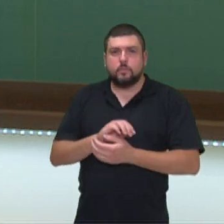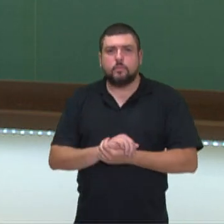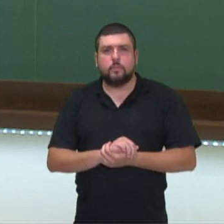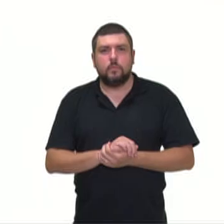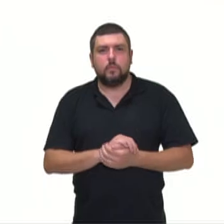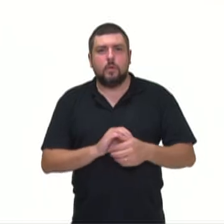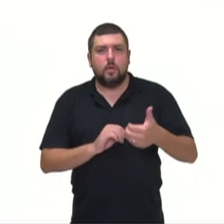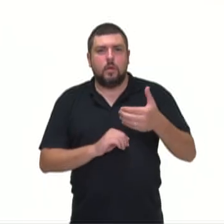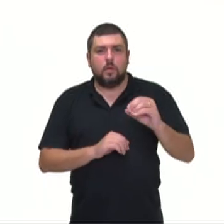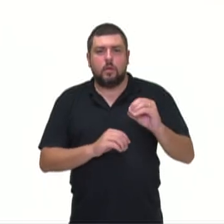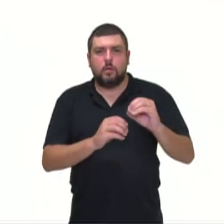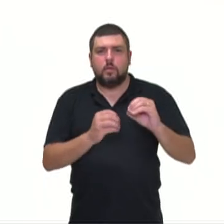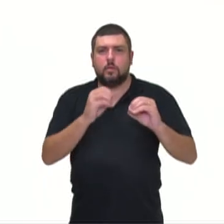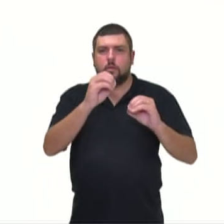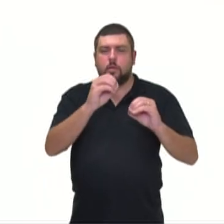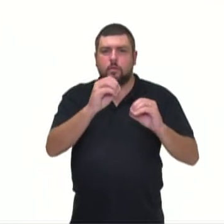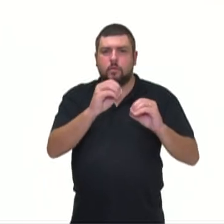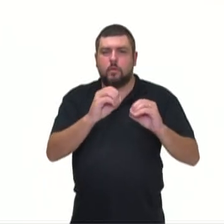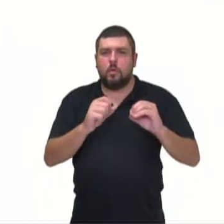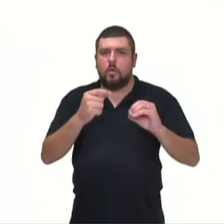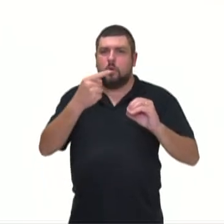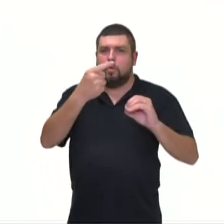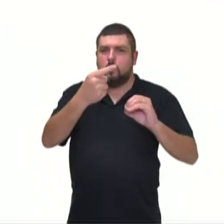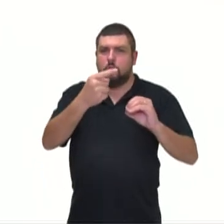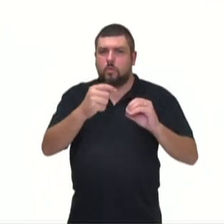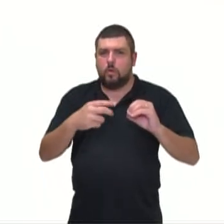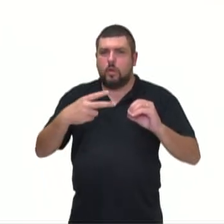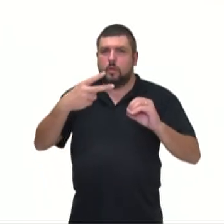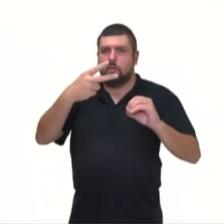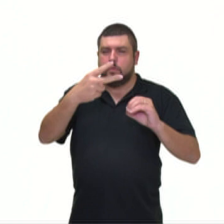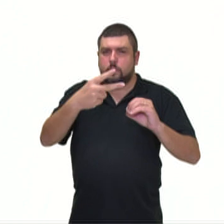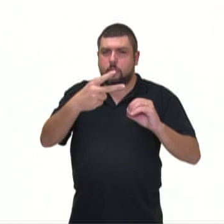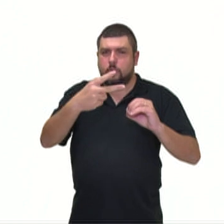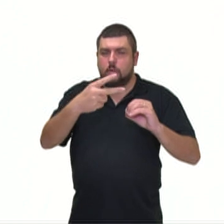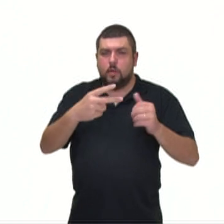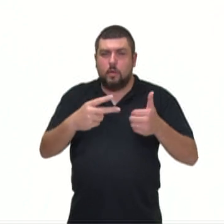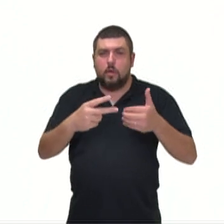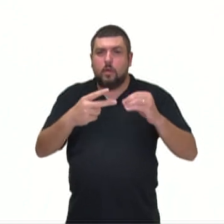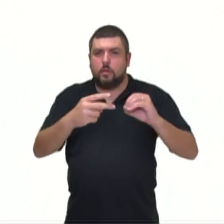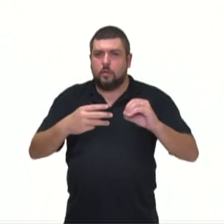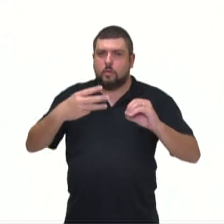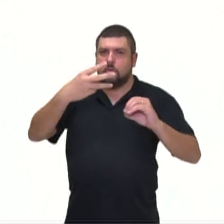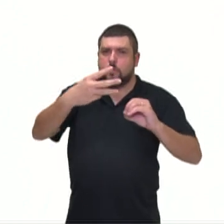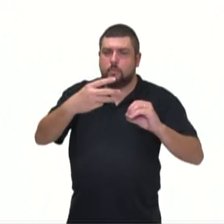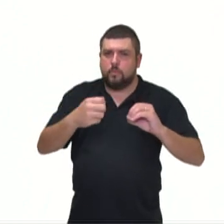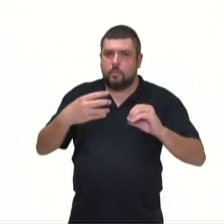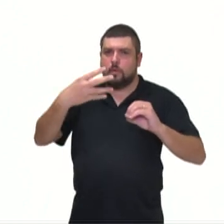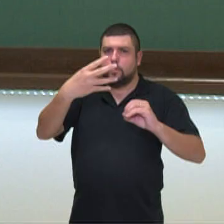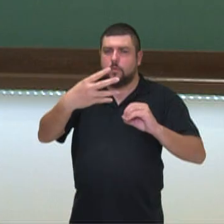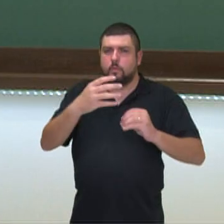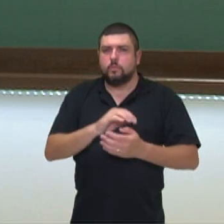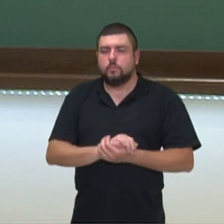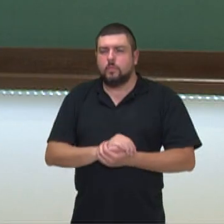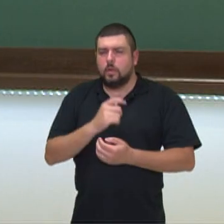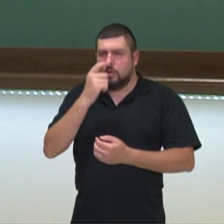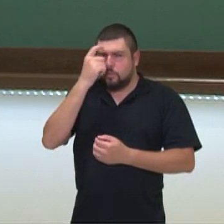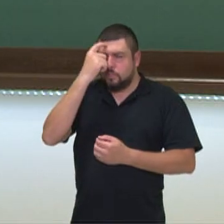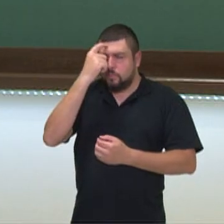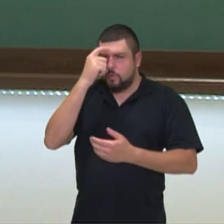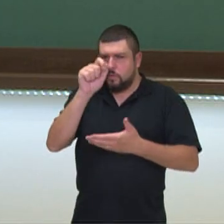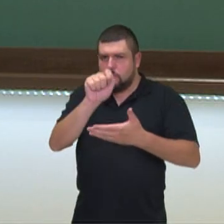elevado a 0, 10 elevado a 1, 10 elevado a 2, 10 ao cubo e 10 à quarta. Pense um